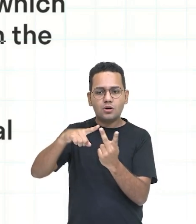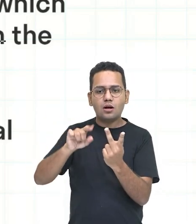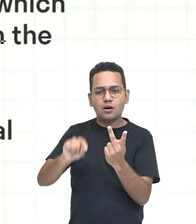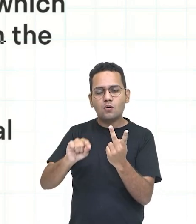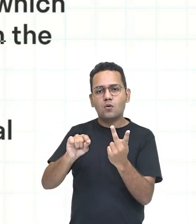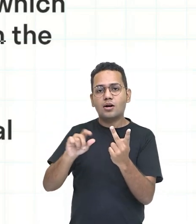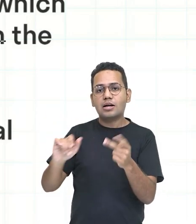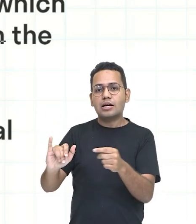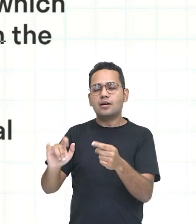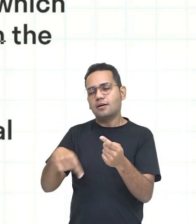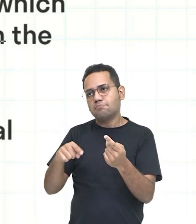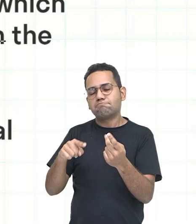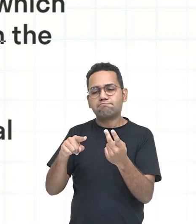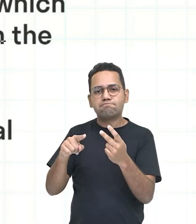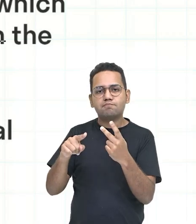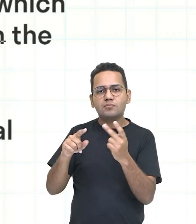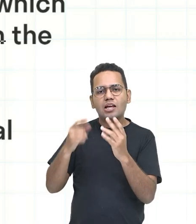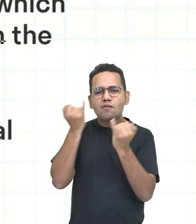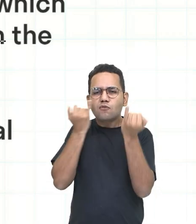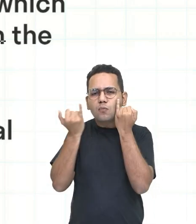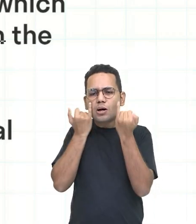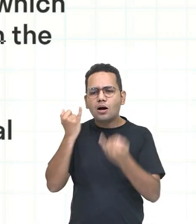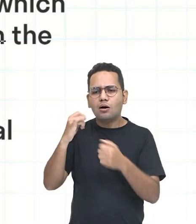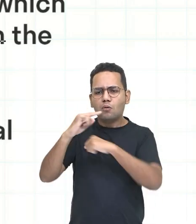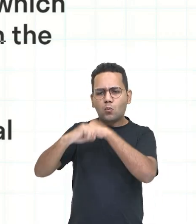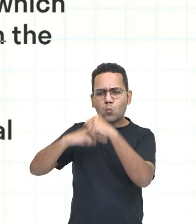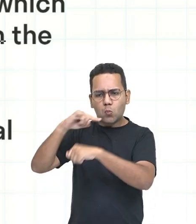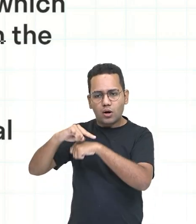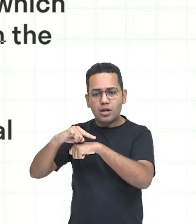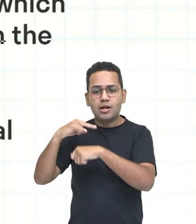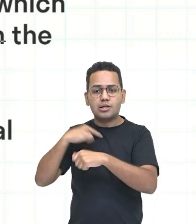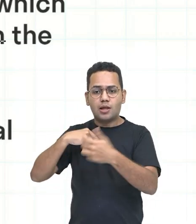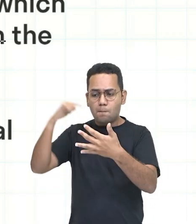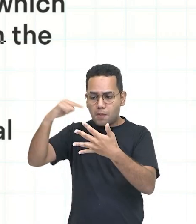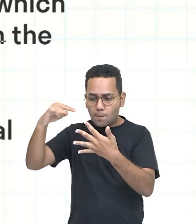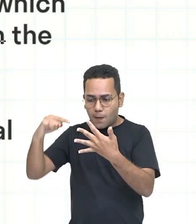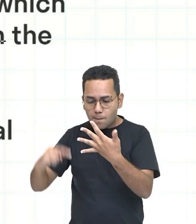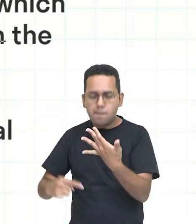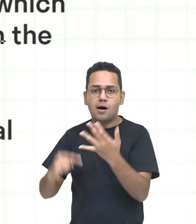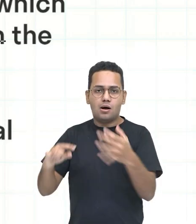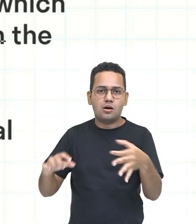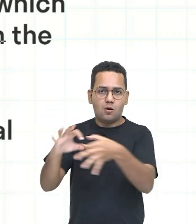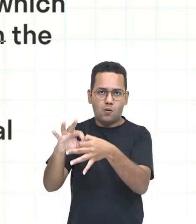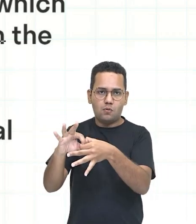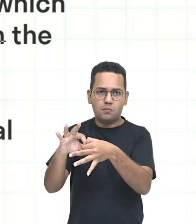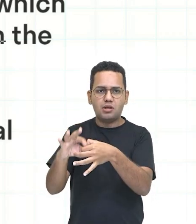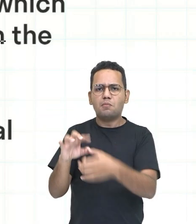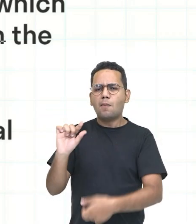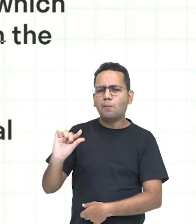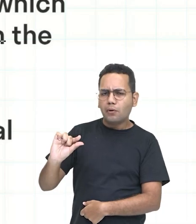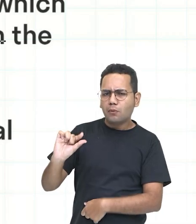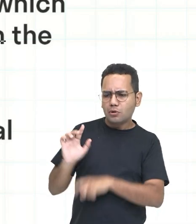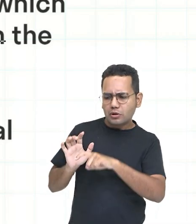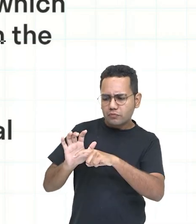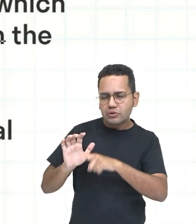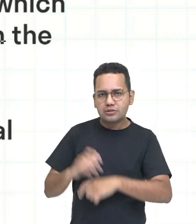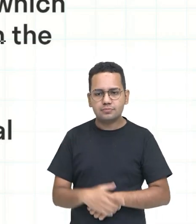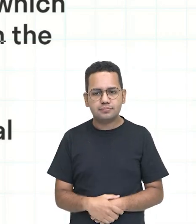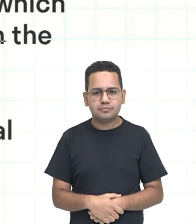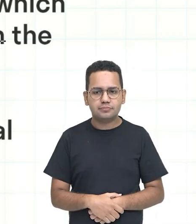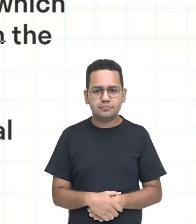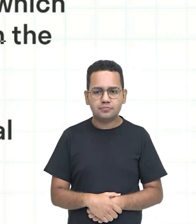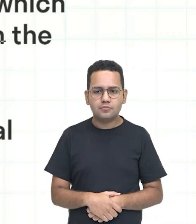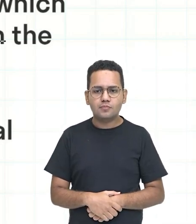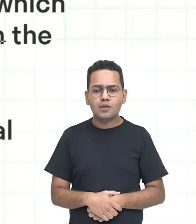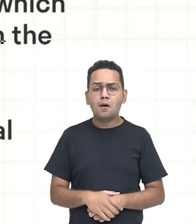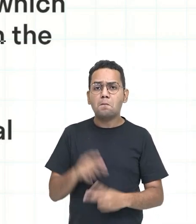quântico, no qual descreve as outras forças fundamentais nas escalas bem menores, tá?